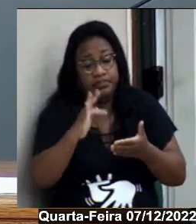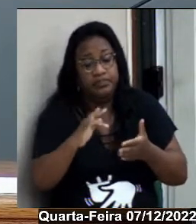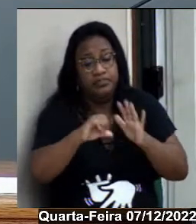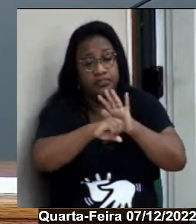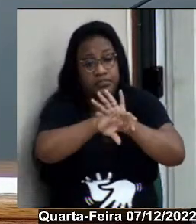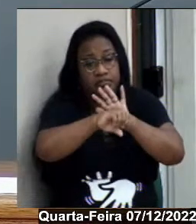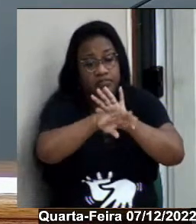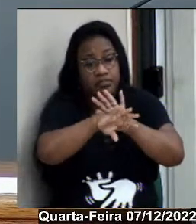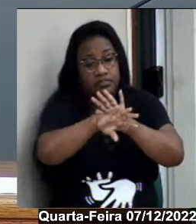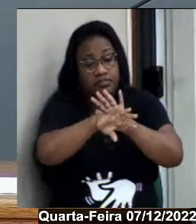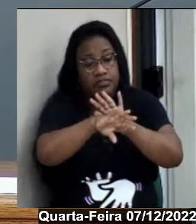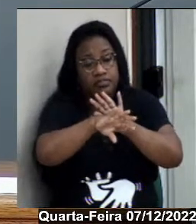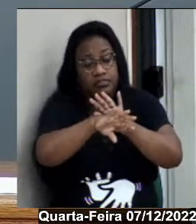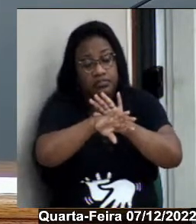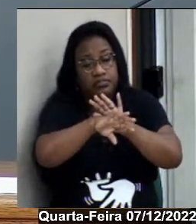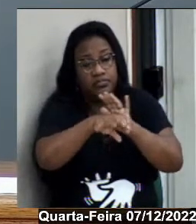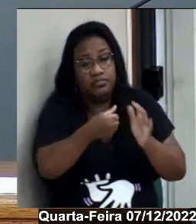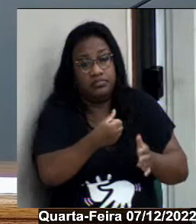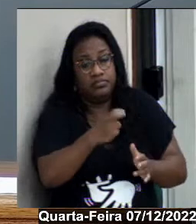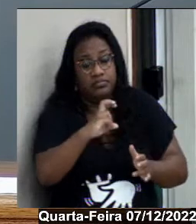Lima. Indicação número